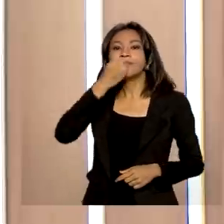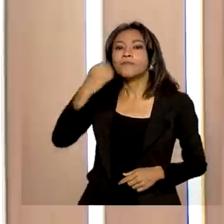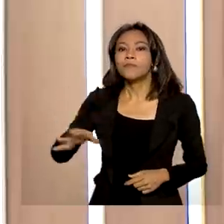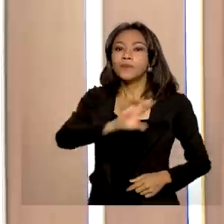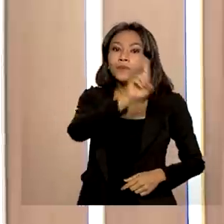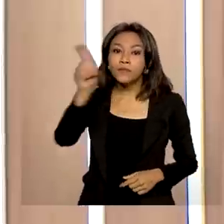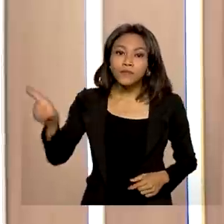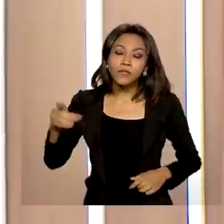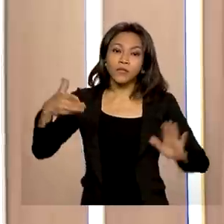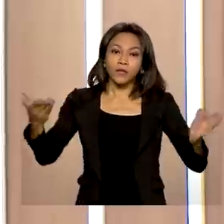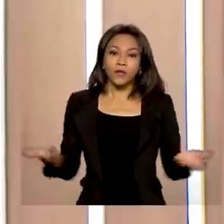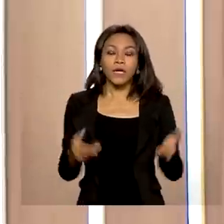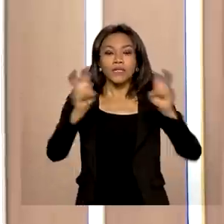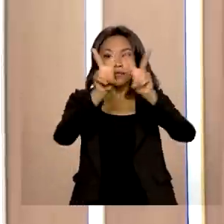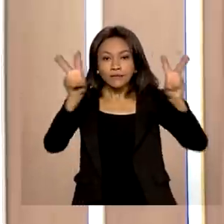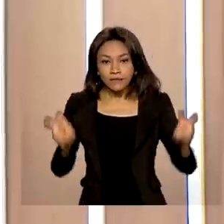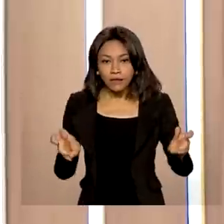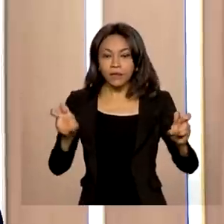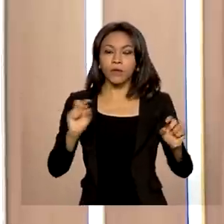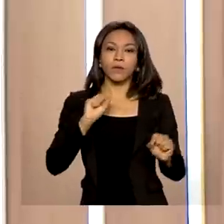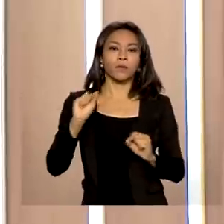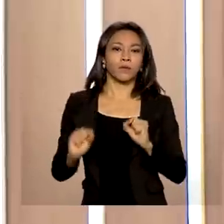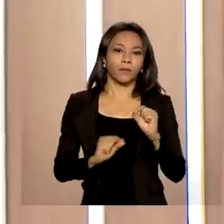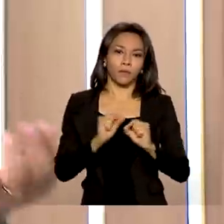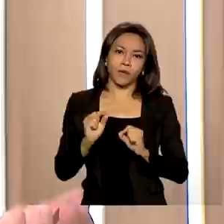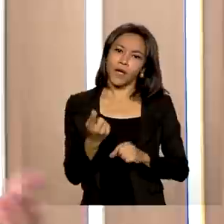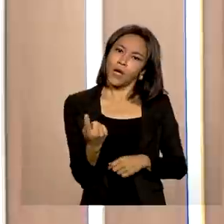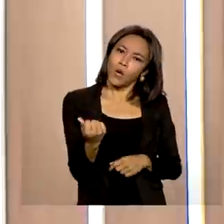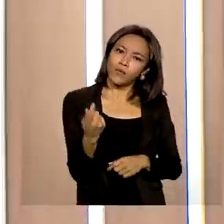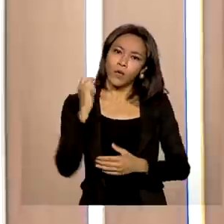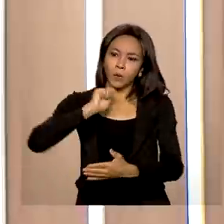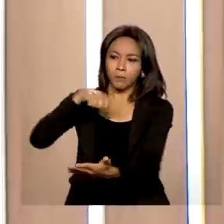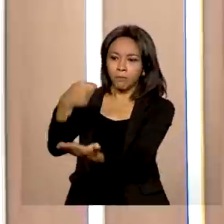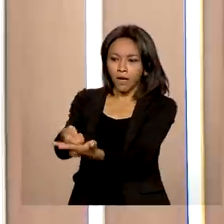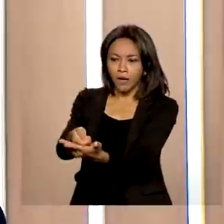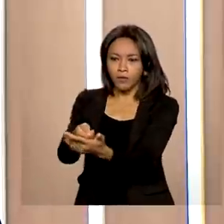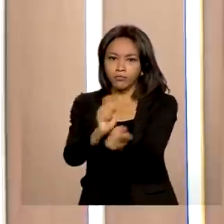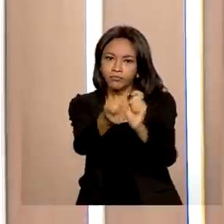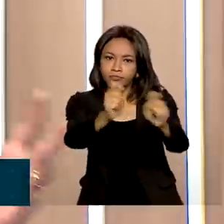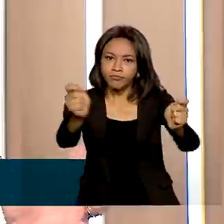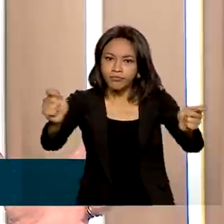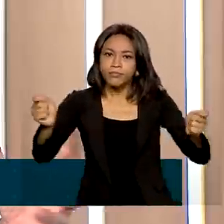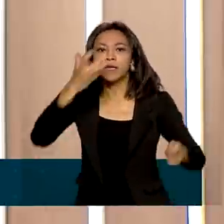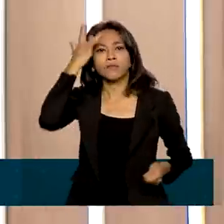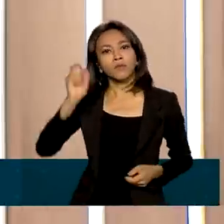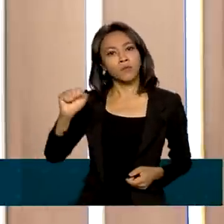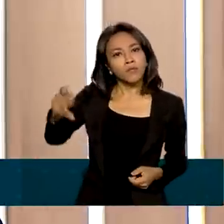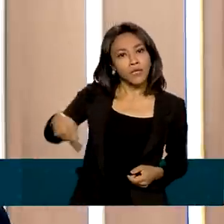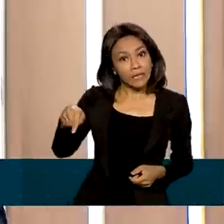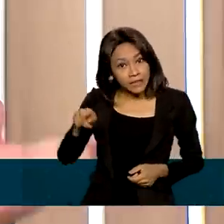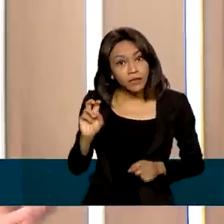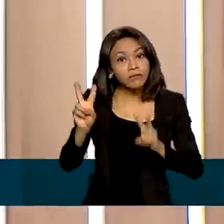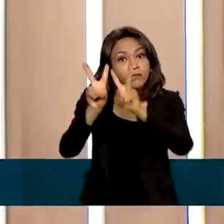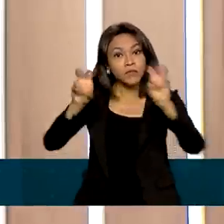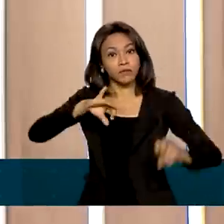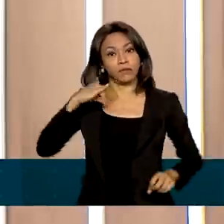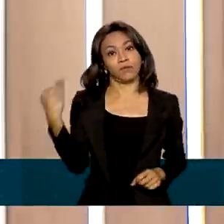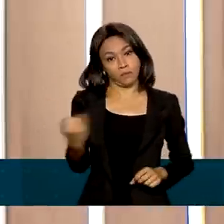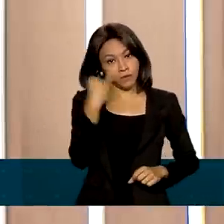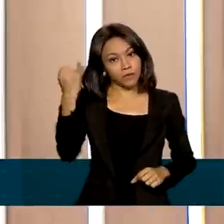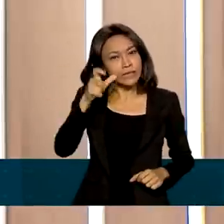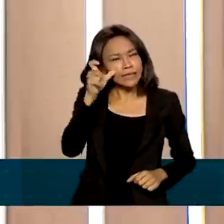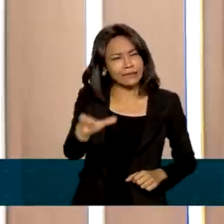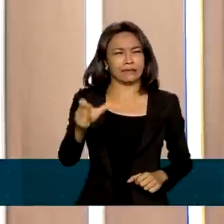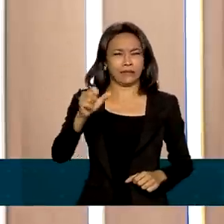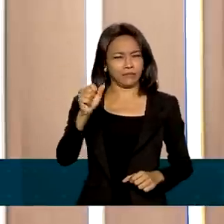bom dia a todos nós temos de hoje é o reajuste do valor pago aos aposentados que é um tema muito importante que interessa